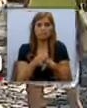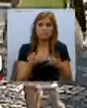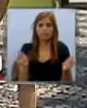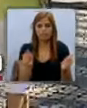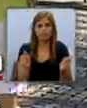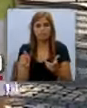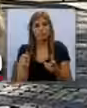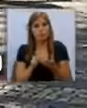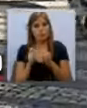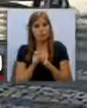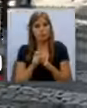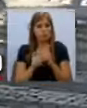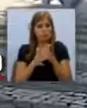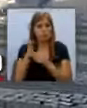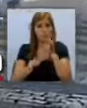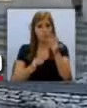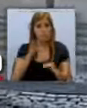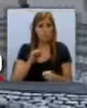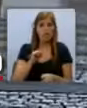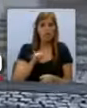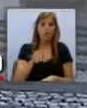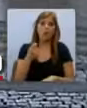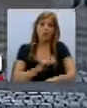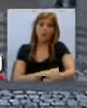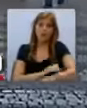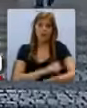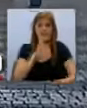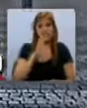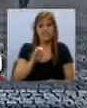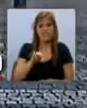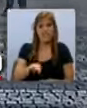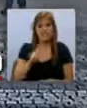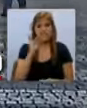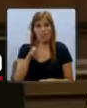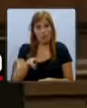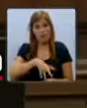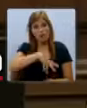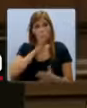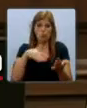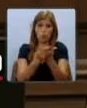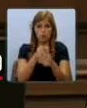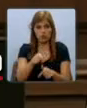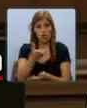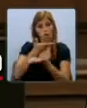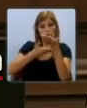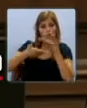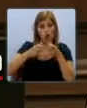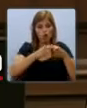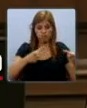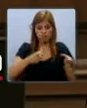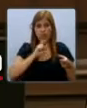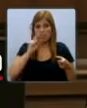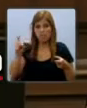judicial, Carlos Tavares avançou ontem no Parlamento com esta operação de troca. Uma troca dos títulos por